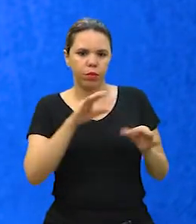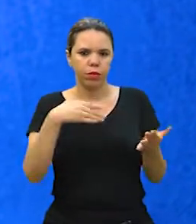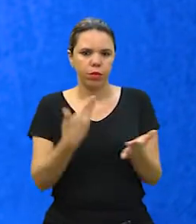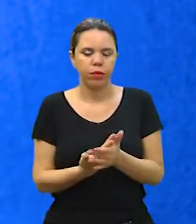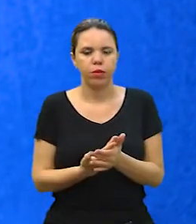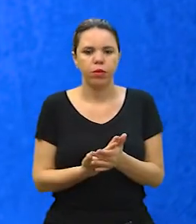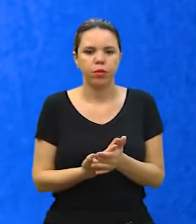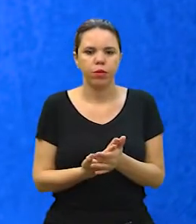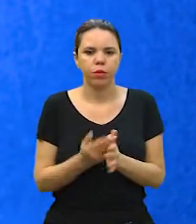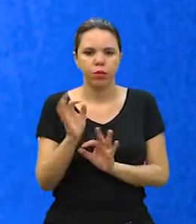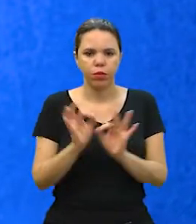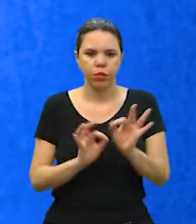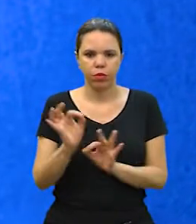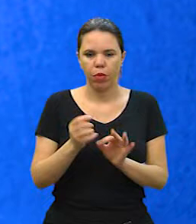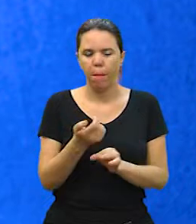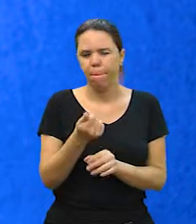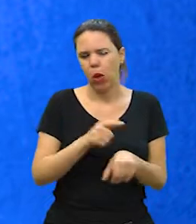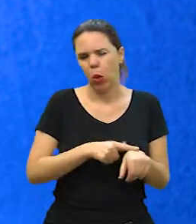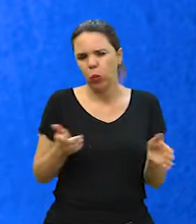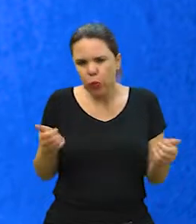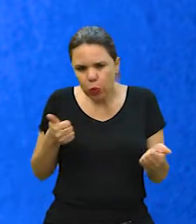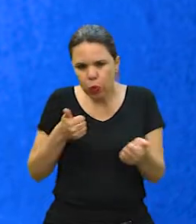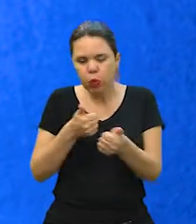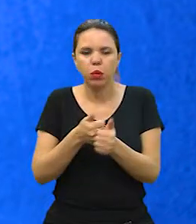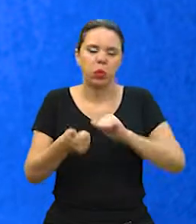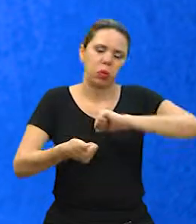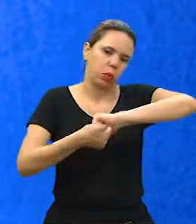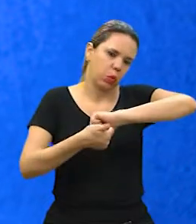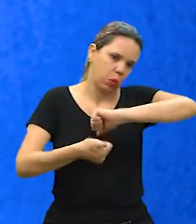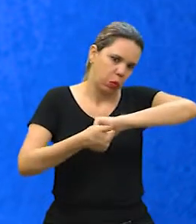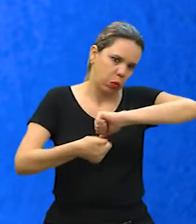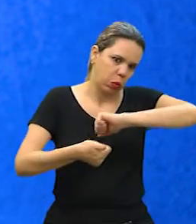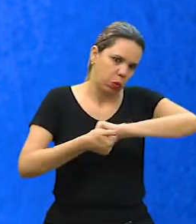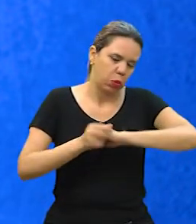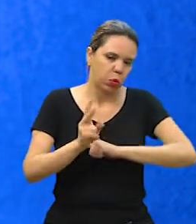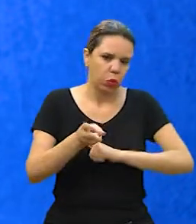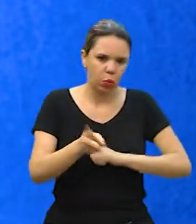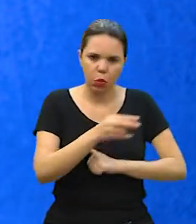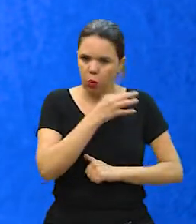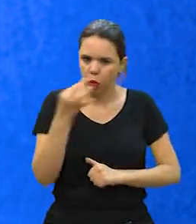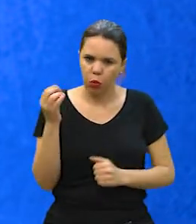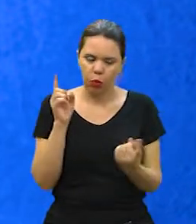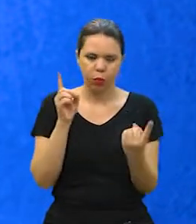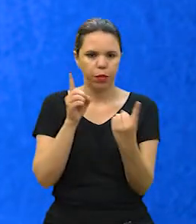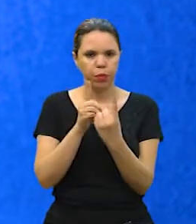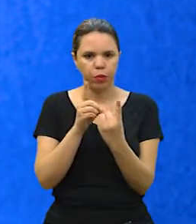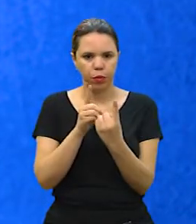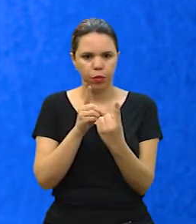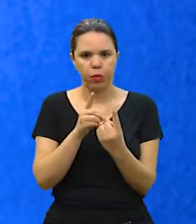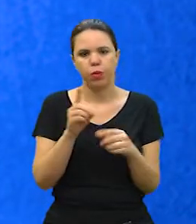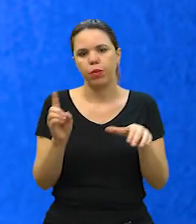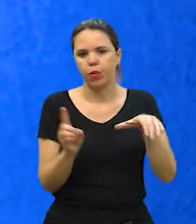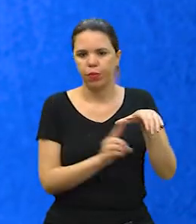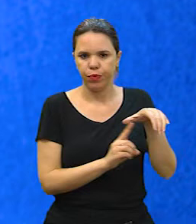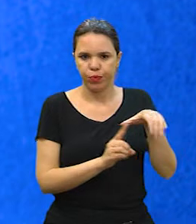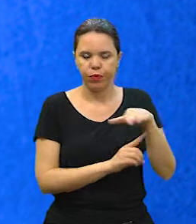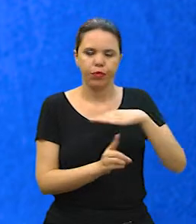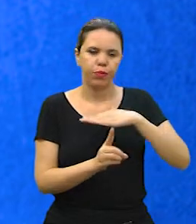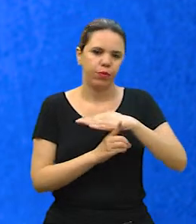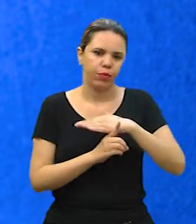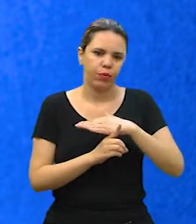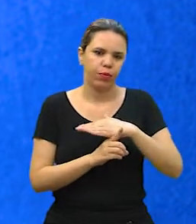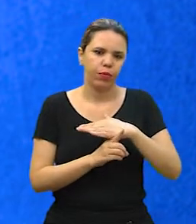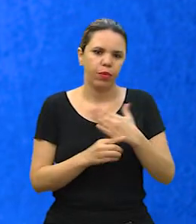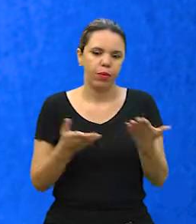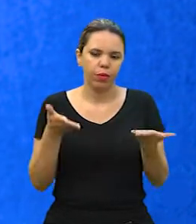até a customização em pouco tempo, com qualidade e mantinha ainda um ótimo atendimento ao cliente.